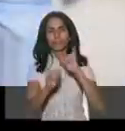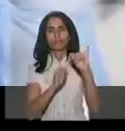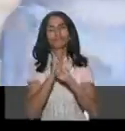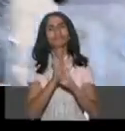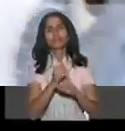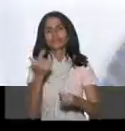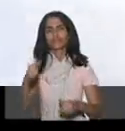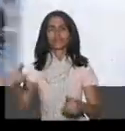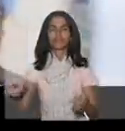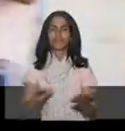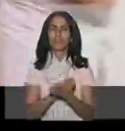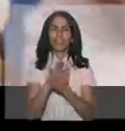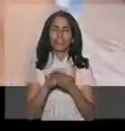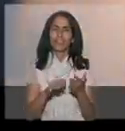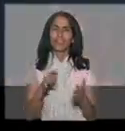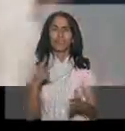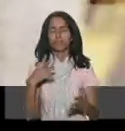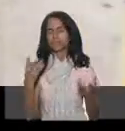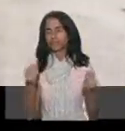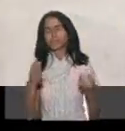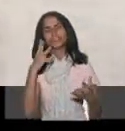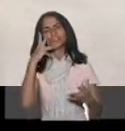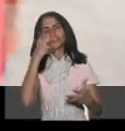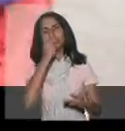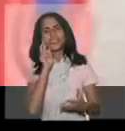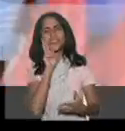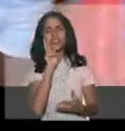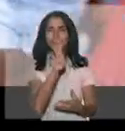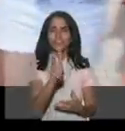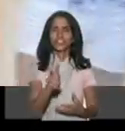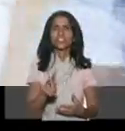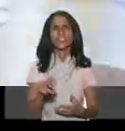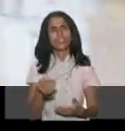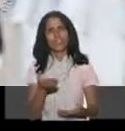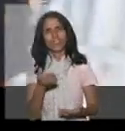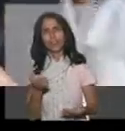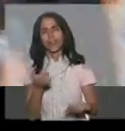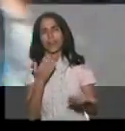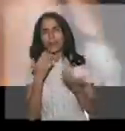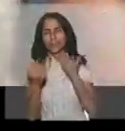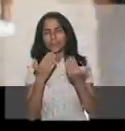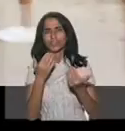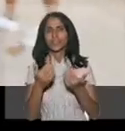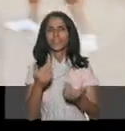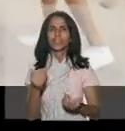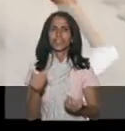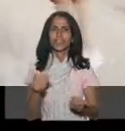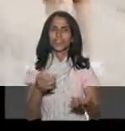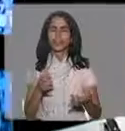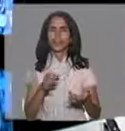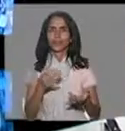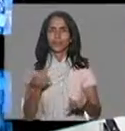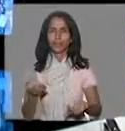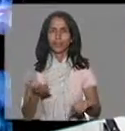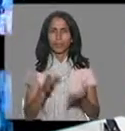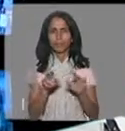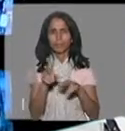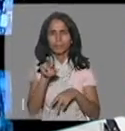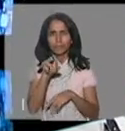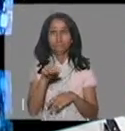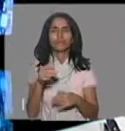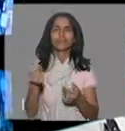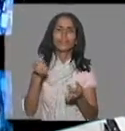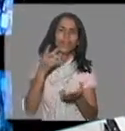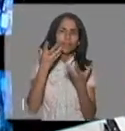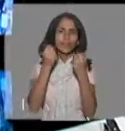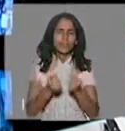e para mim é muito muito lindo você chega aqui e conversar com os irmãos e se vê nos próprios irmãos e aceitar os seus traços e